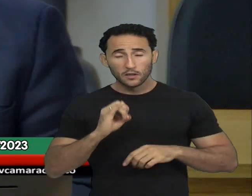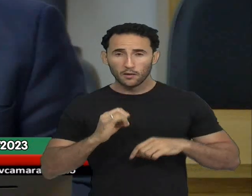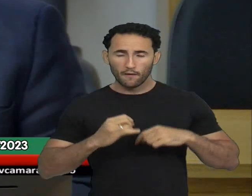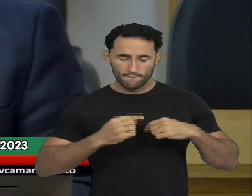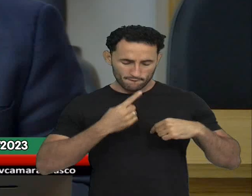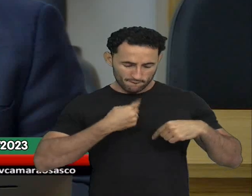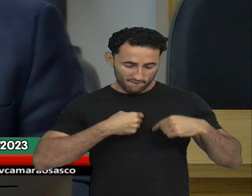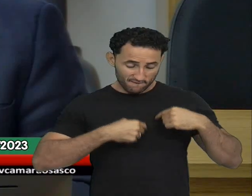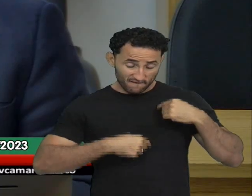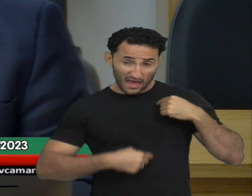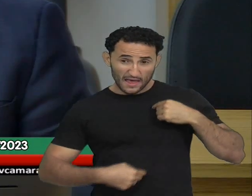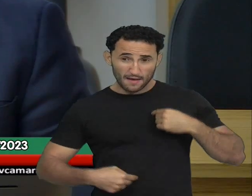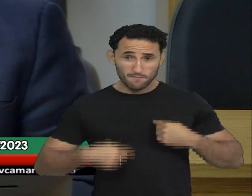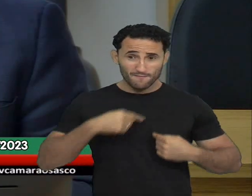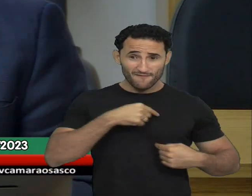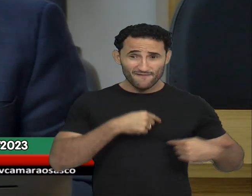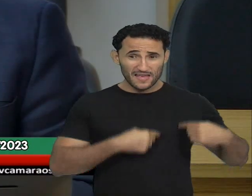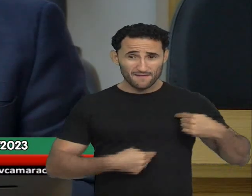ou veia.